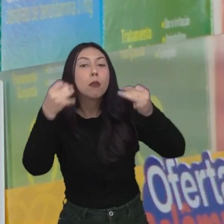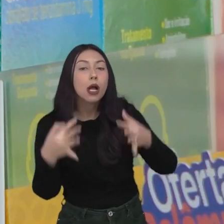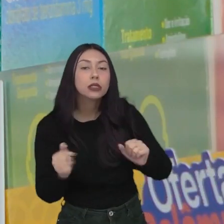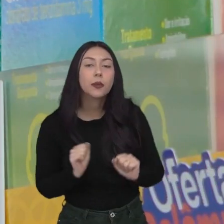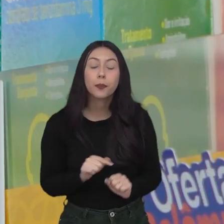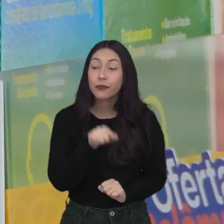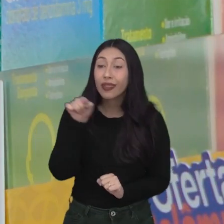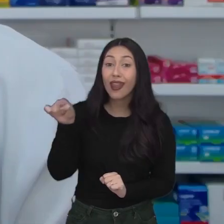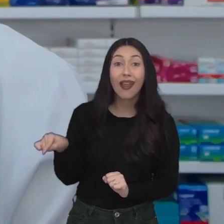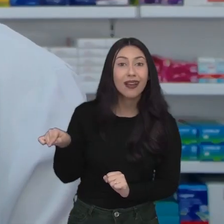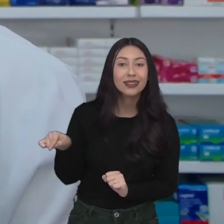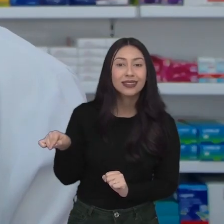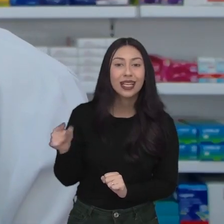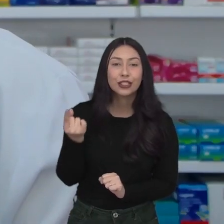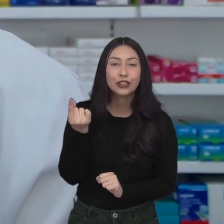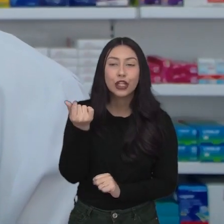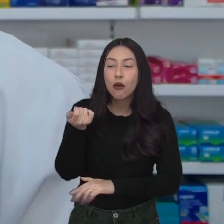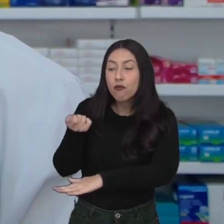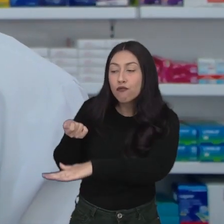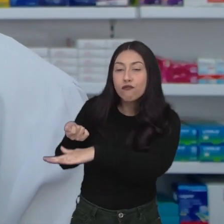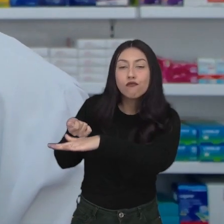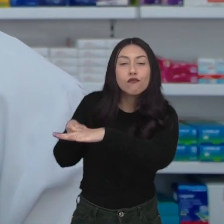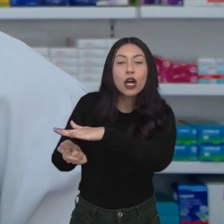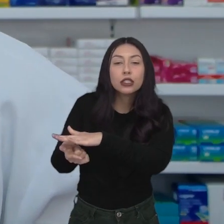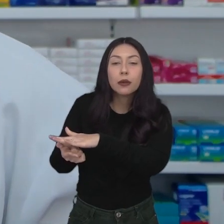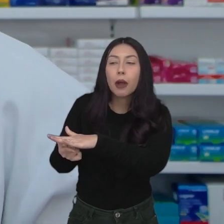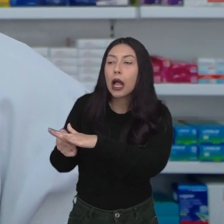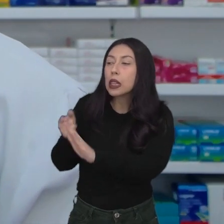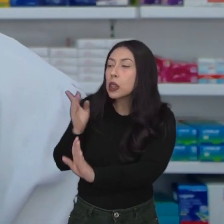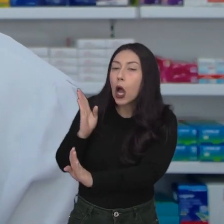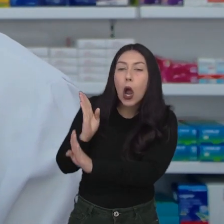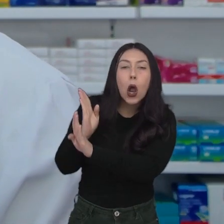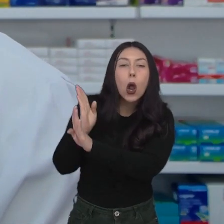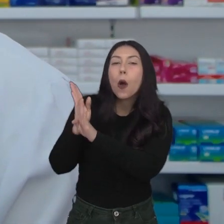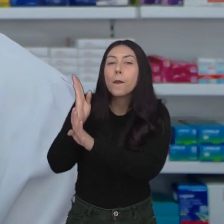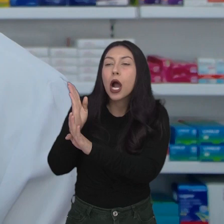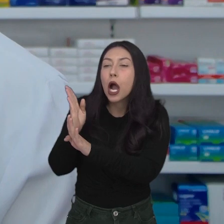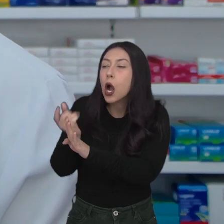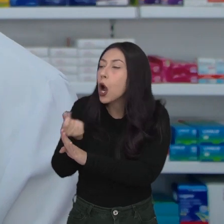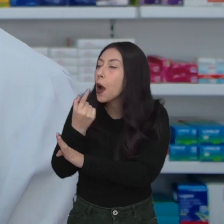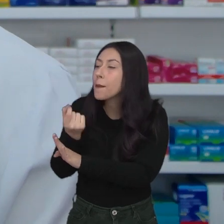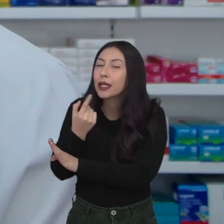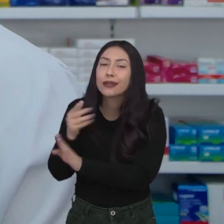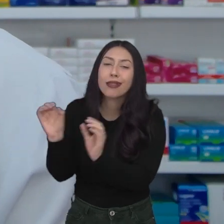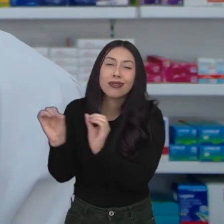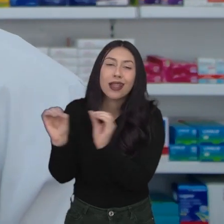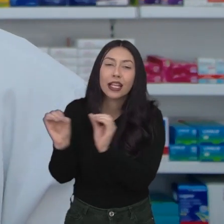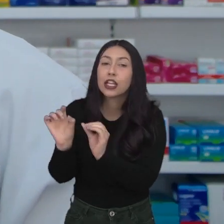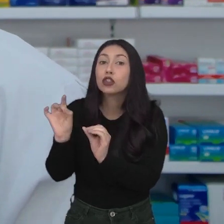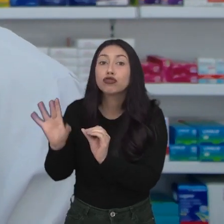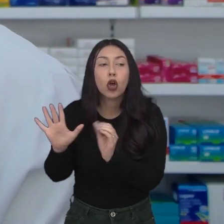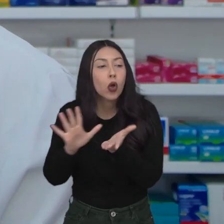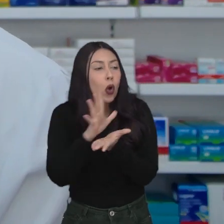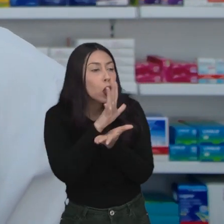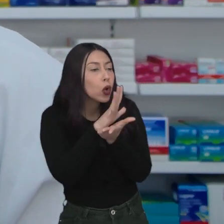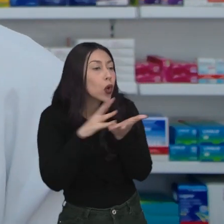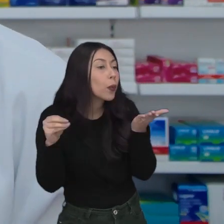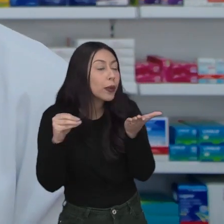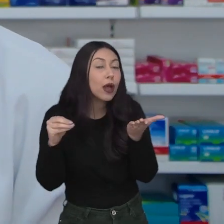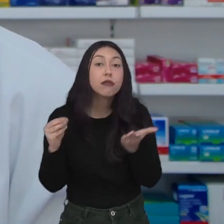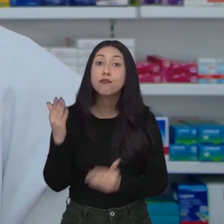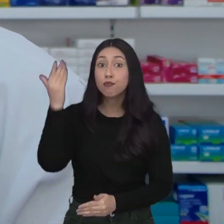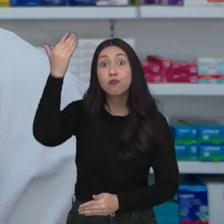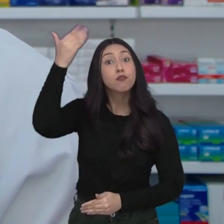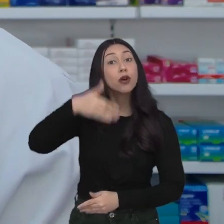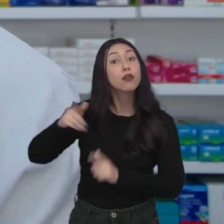isso tem uma explicação. O genérico, ele não teve um investimento para descobrir uma molécula, para descobrir um medicamento. Então, simplesmente ele vai lá e